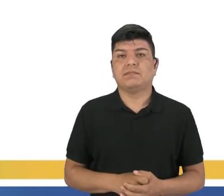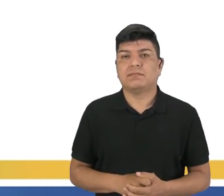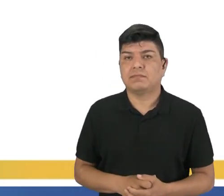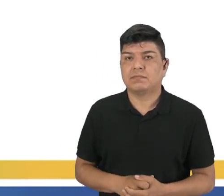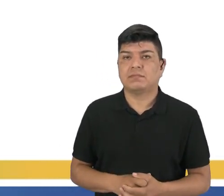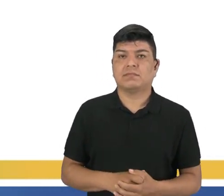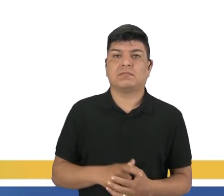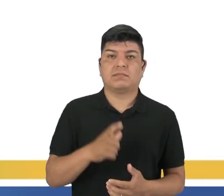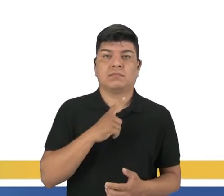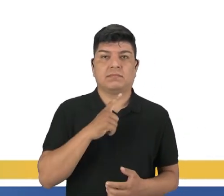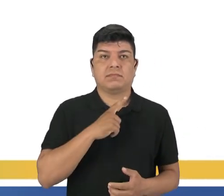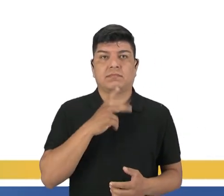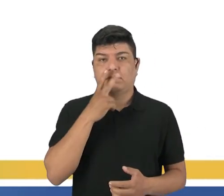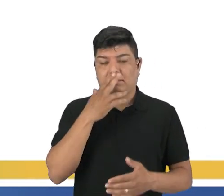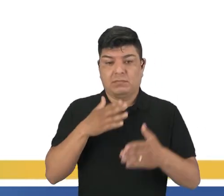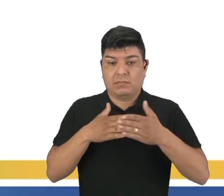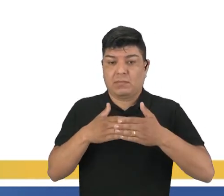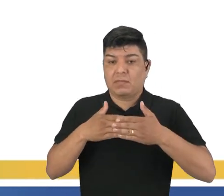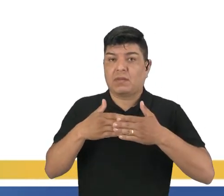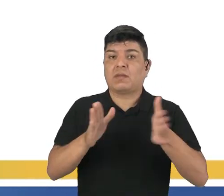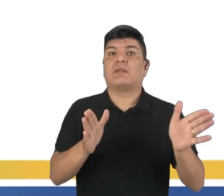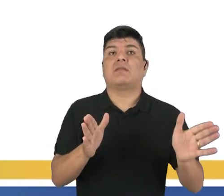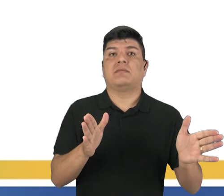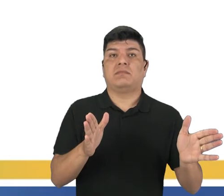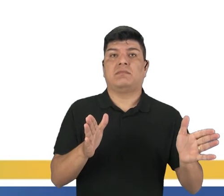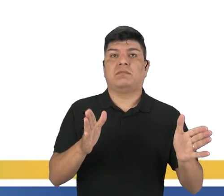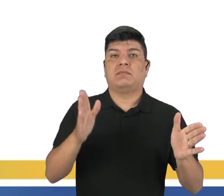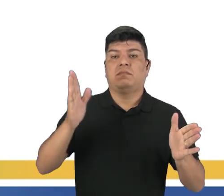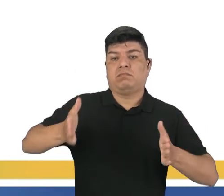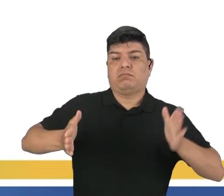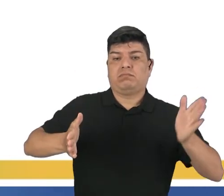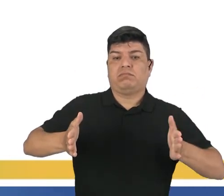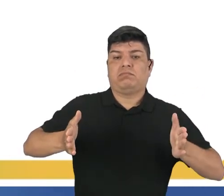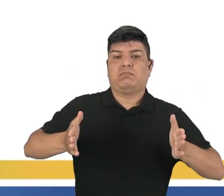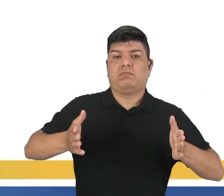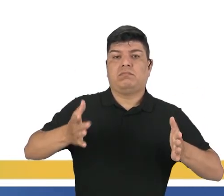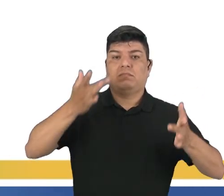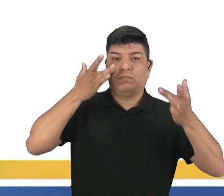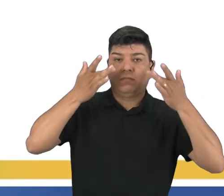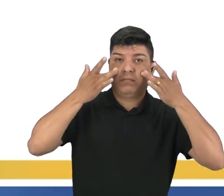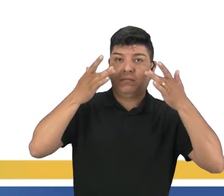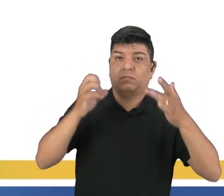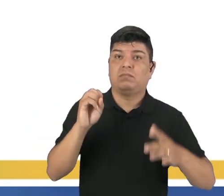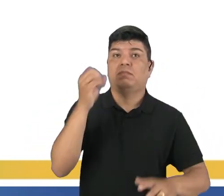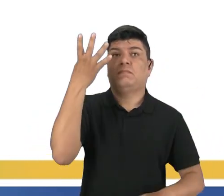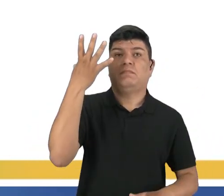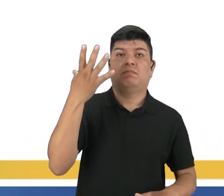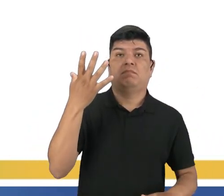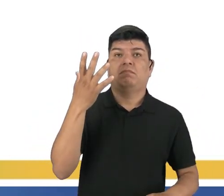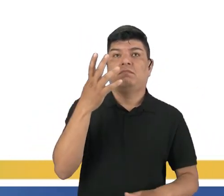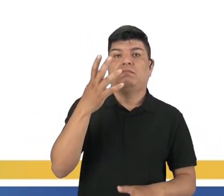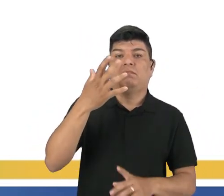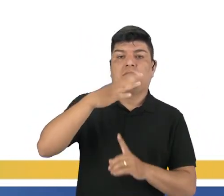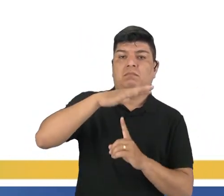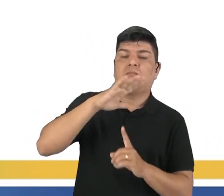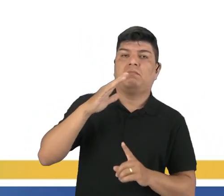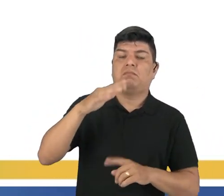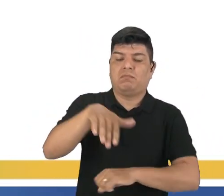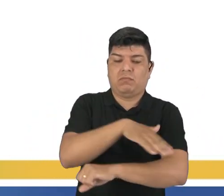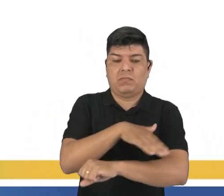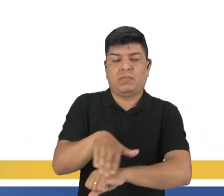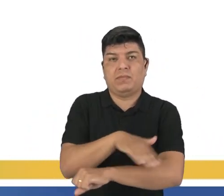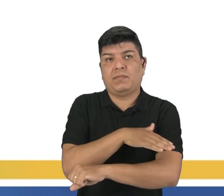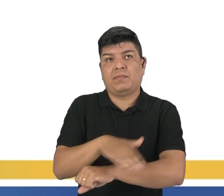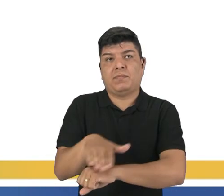quando ocorre ruptura da quarta parede e os espetáculos teatrais acontecem em praças,